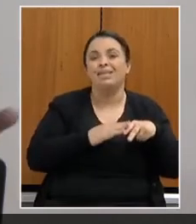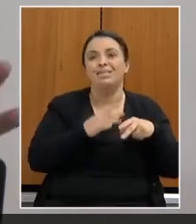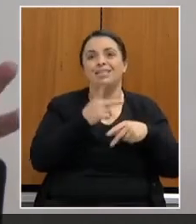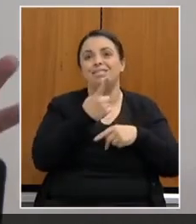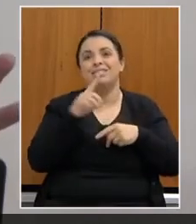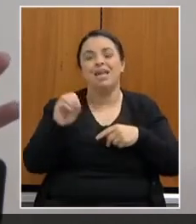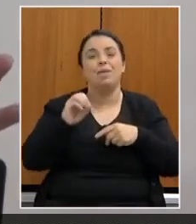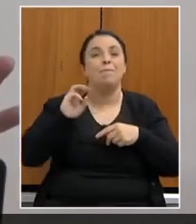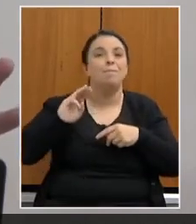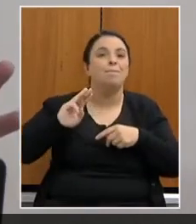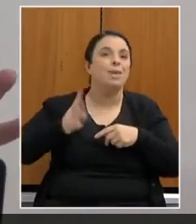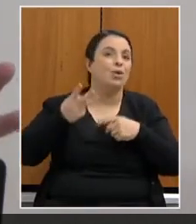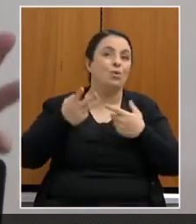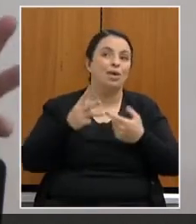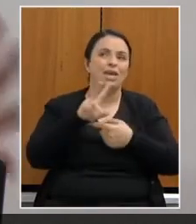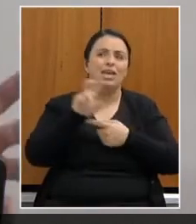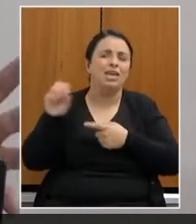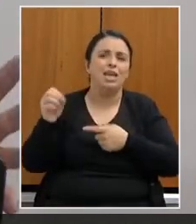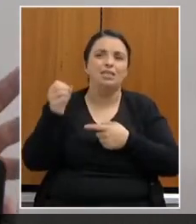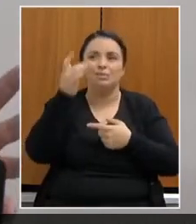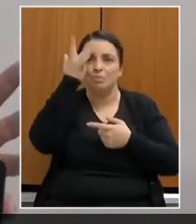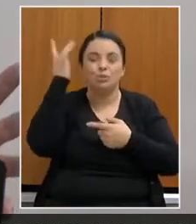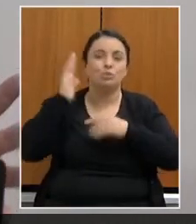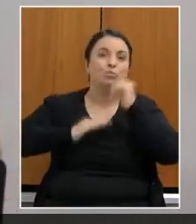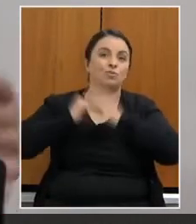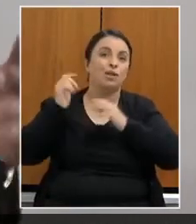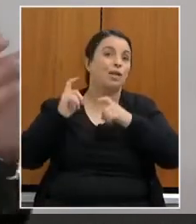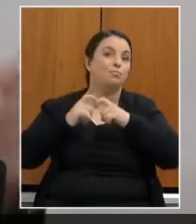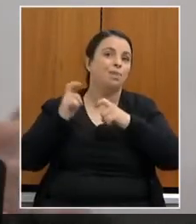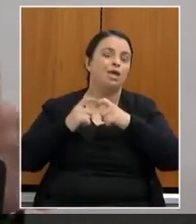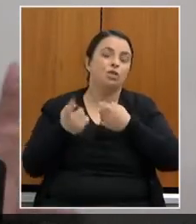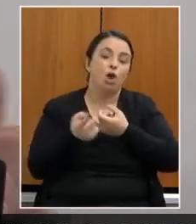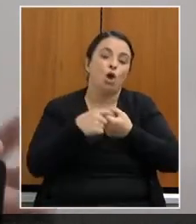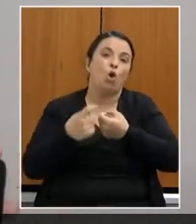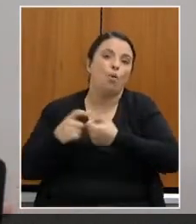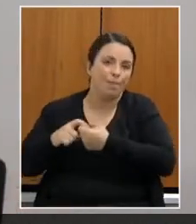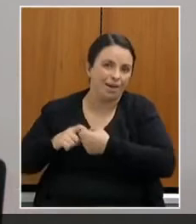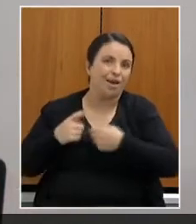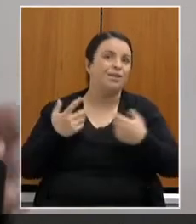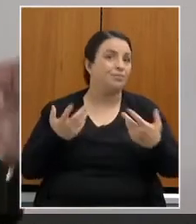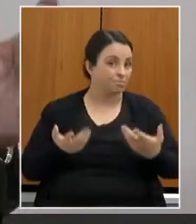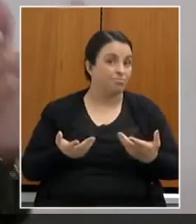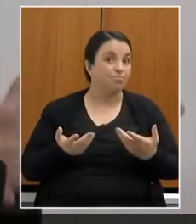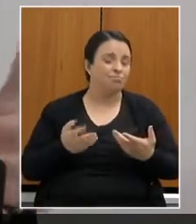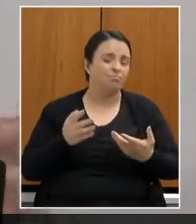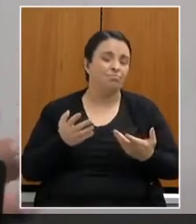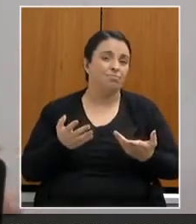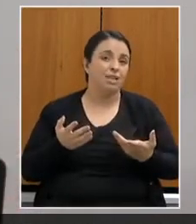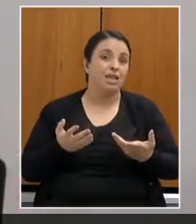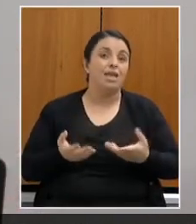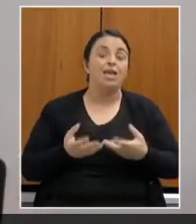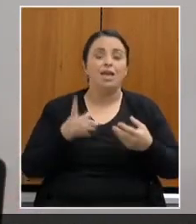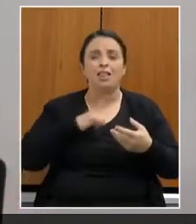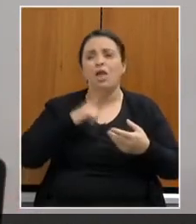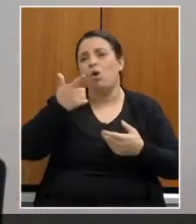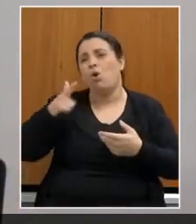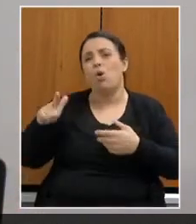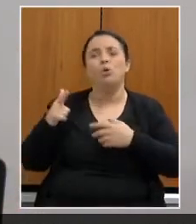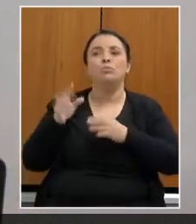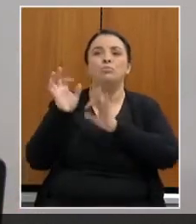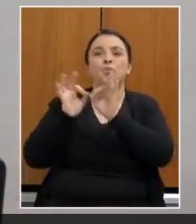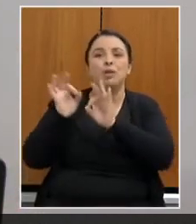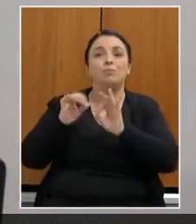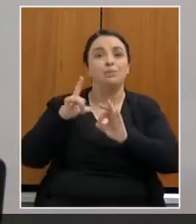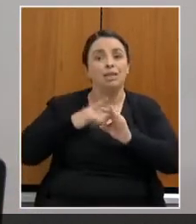Então, mostrando que é possível. O Estado já tem um programa, muitos municípios têm, do atendimento domiciliar, o PAD, que é o programa